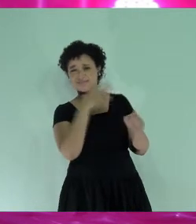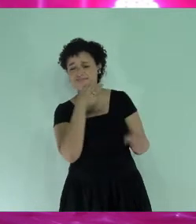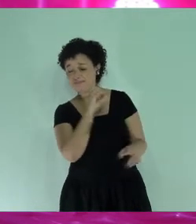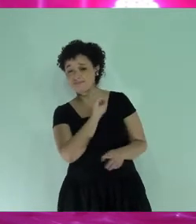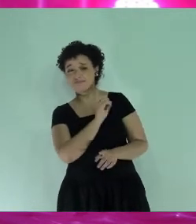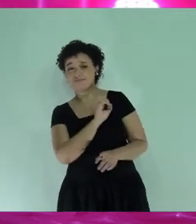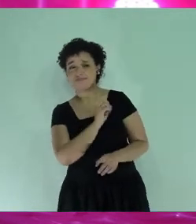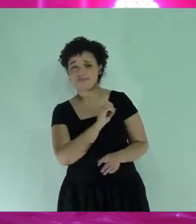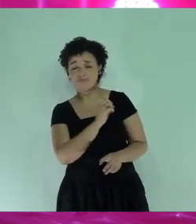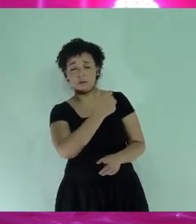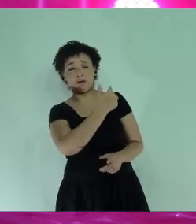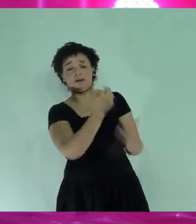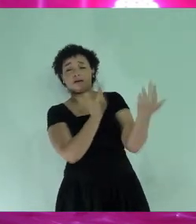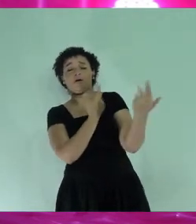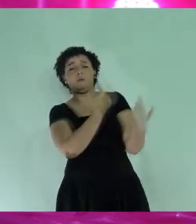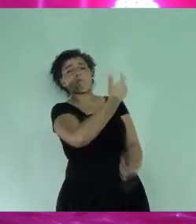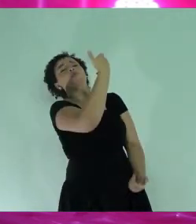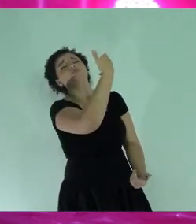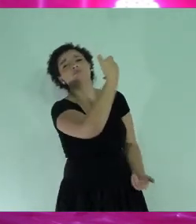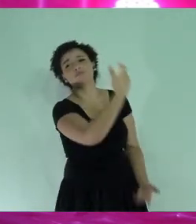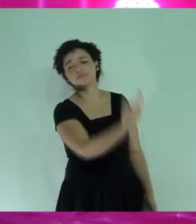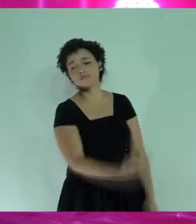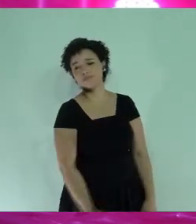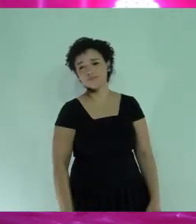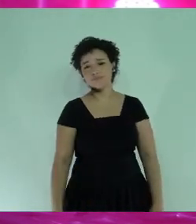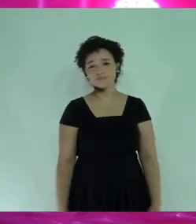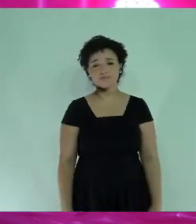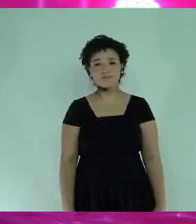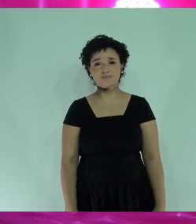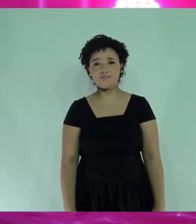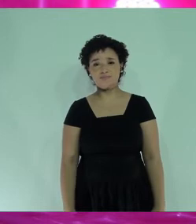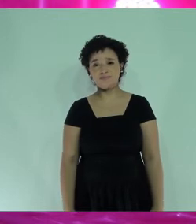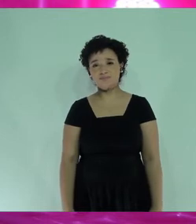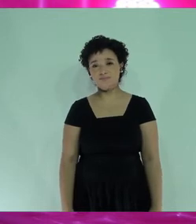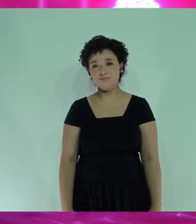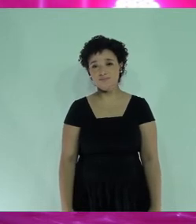Com belas armas aterrorizantes.